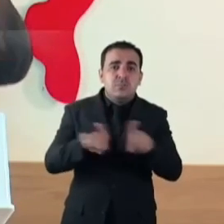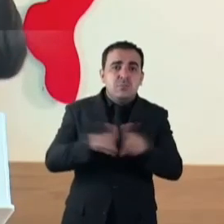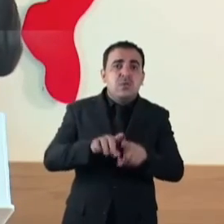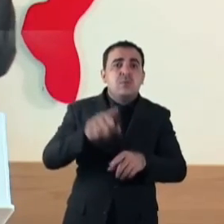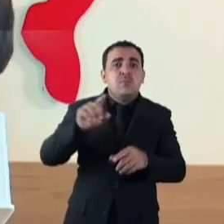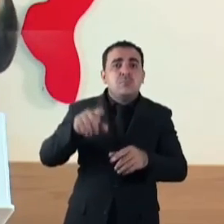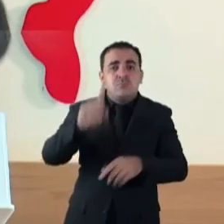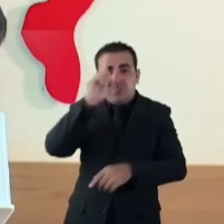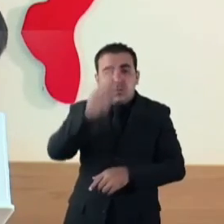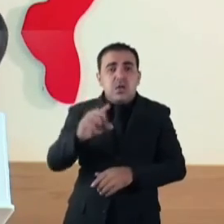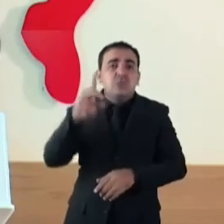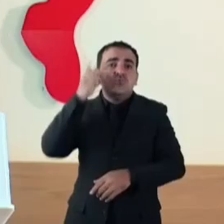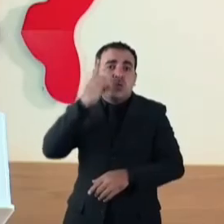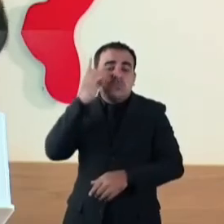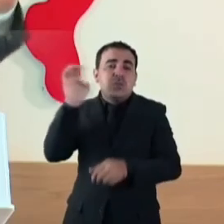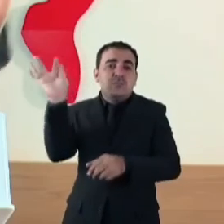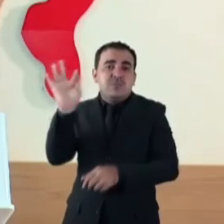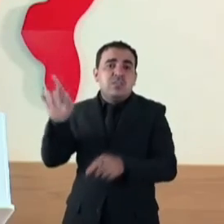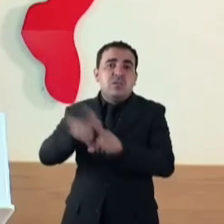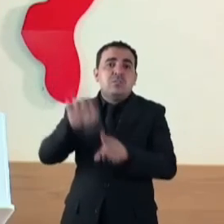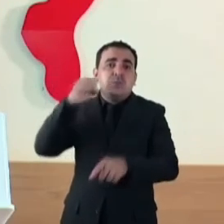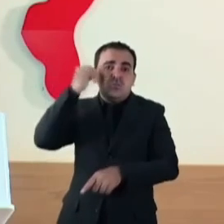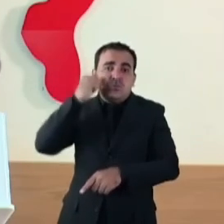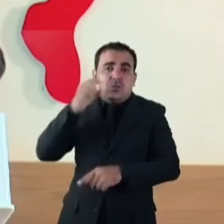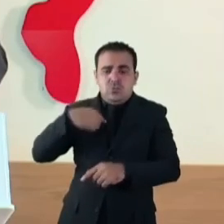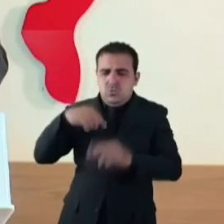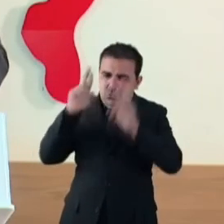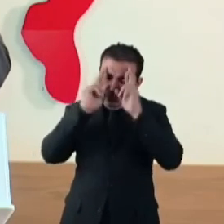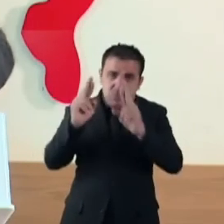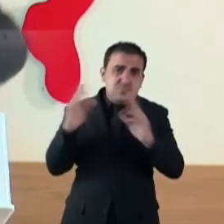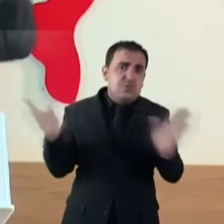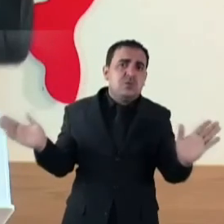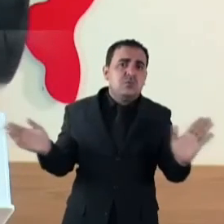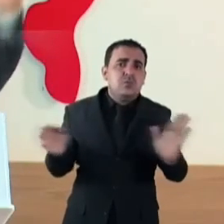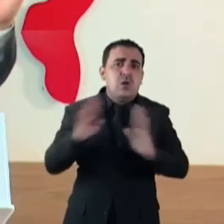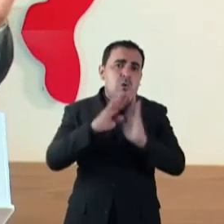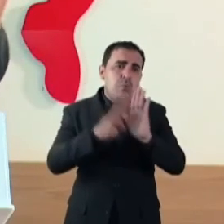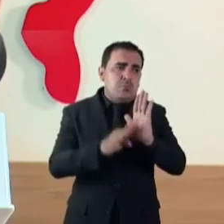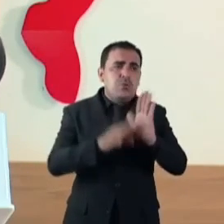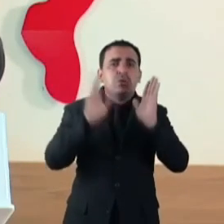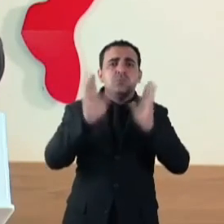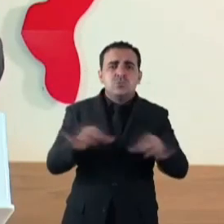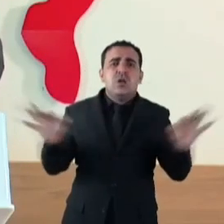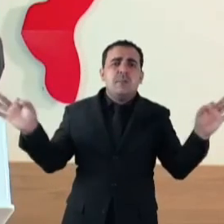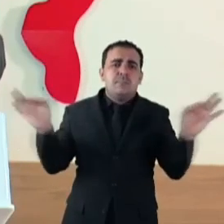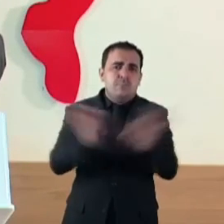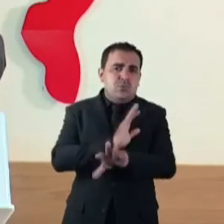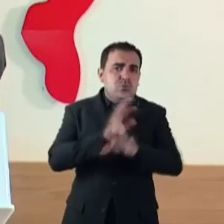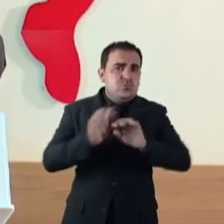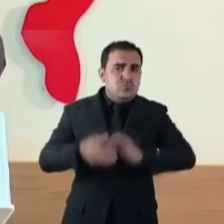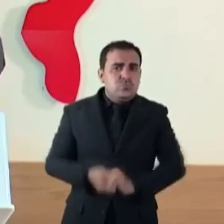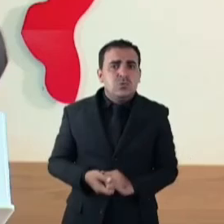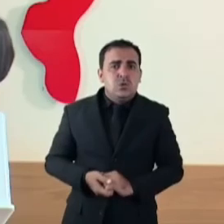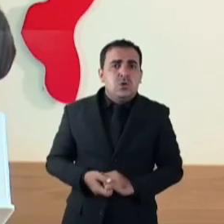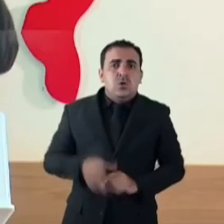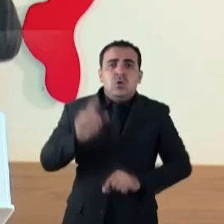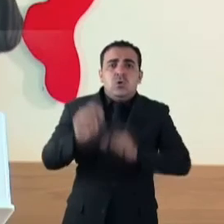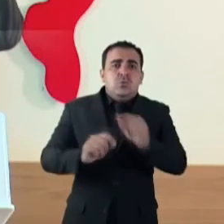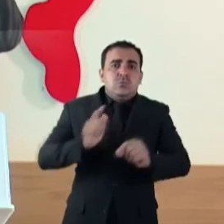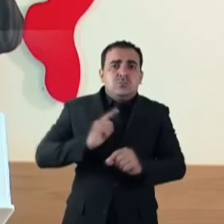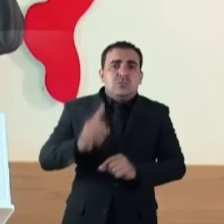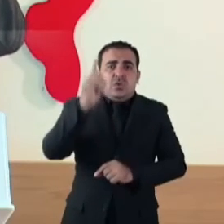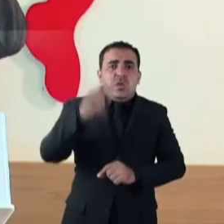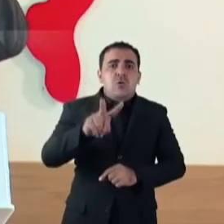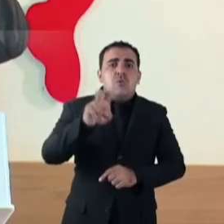e senadores. Decisão esta que eu respeito. Esse programa, portanto, já foi executado. O que havia era